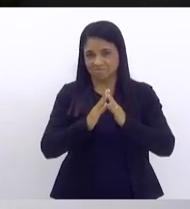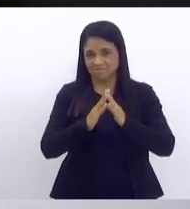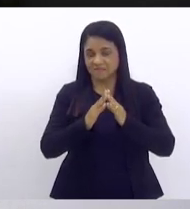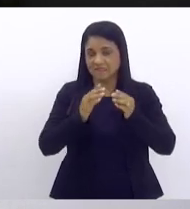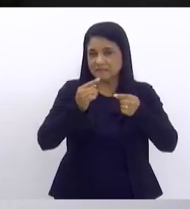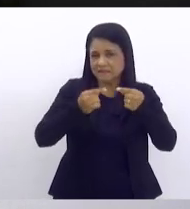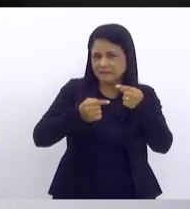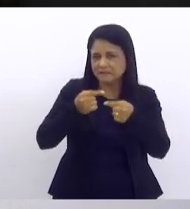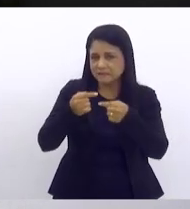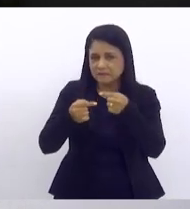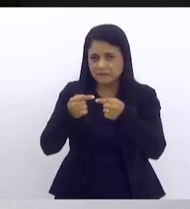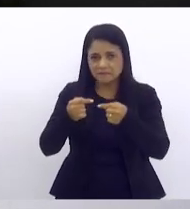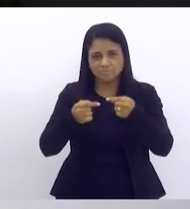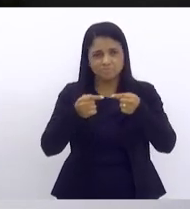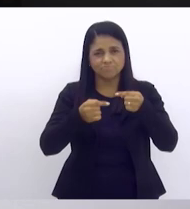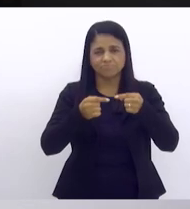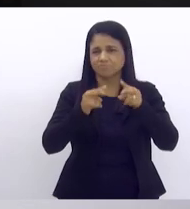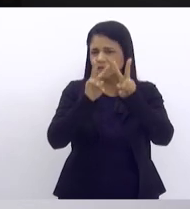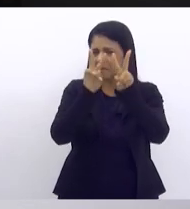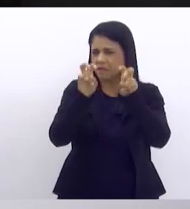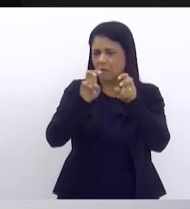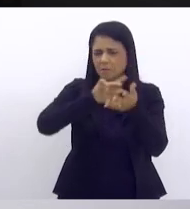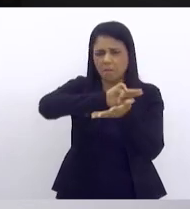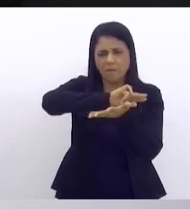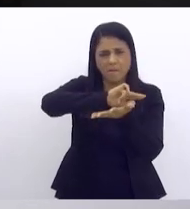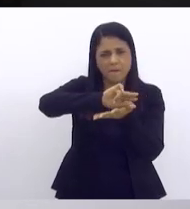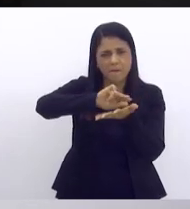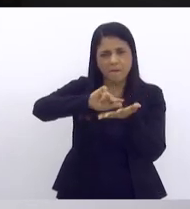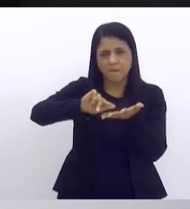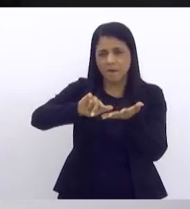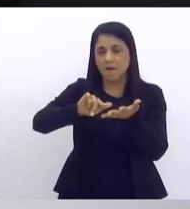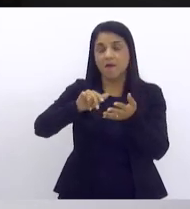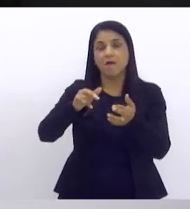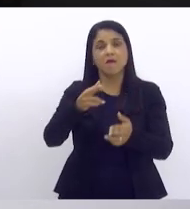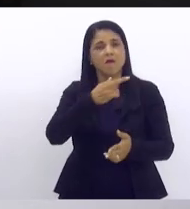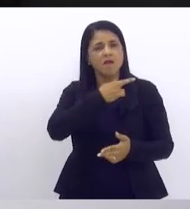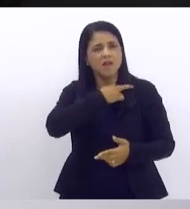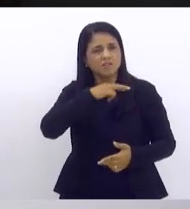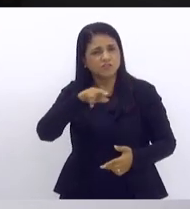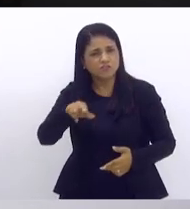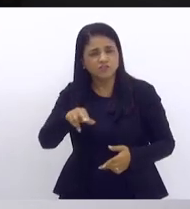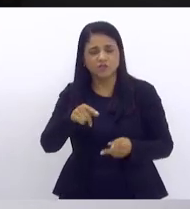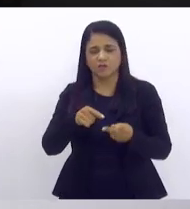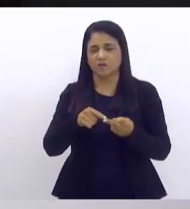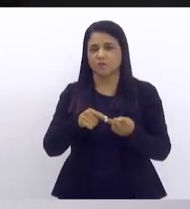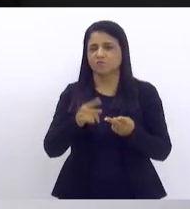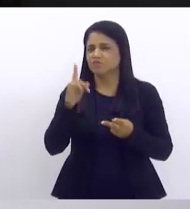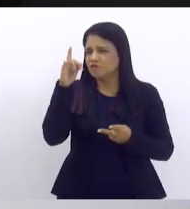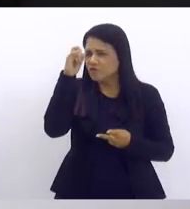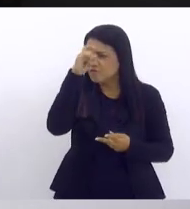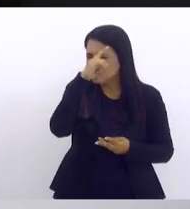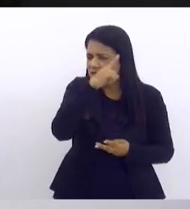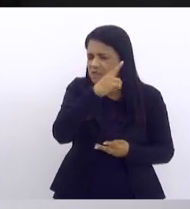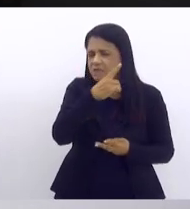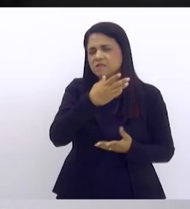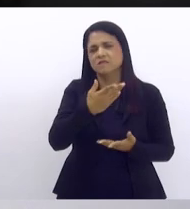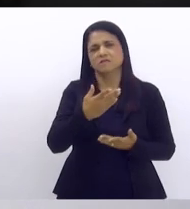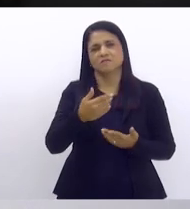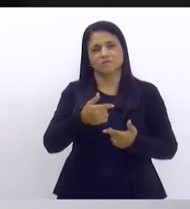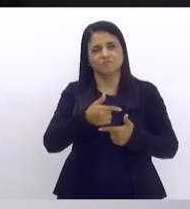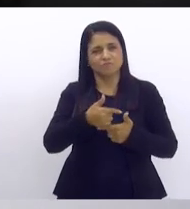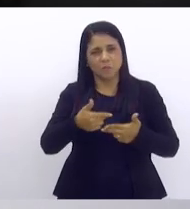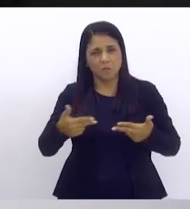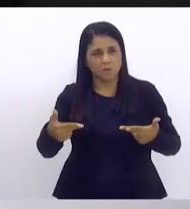debate muitas questões, até questões religiosas, questões muito difíceis, mas